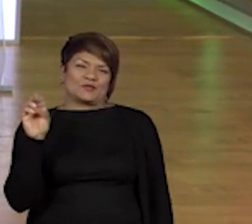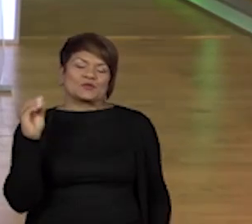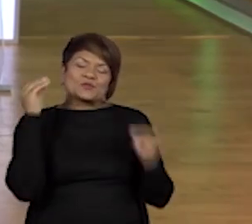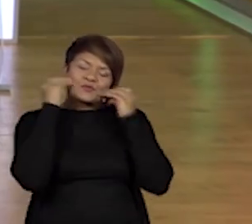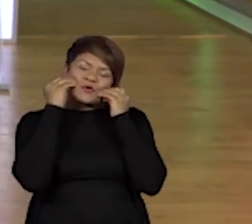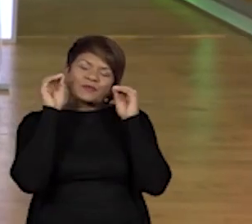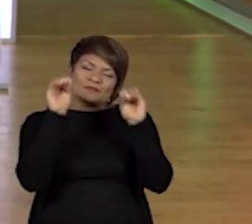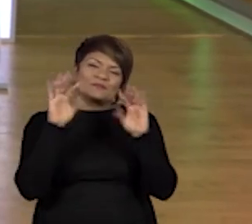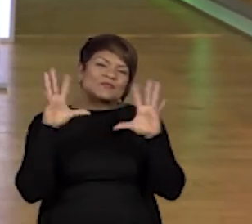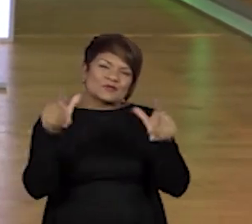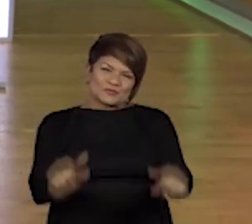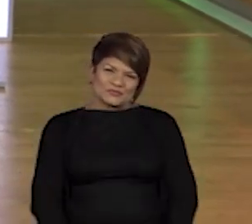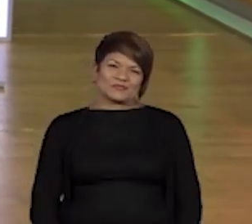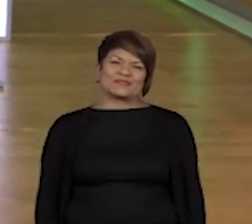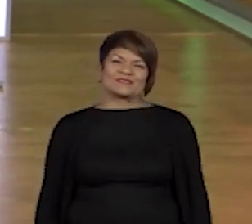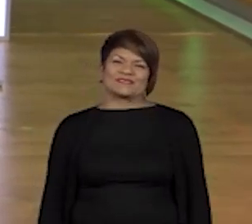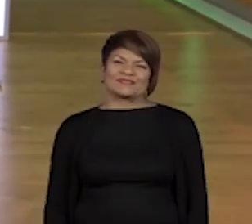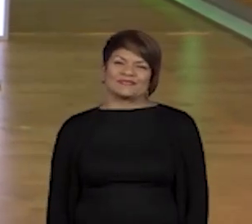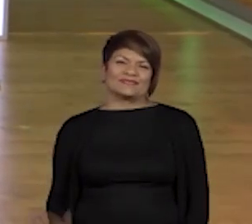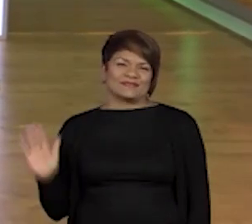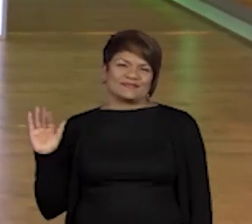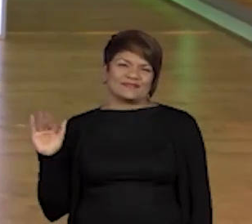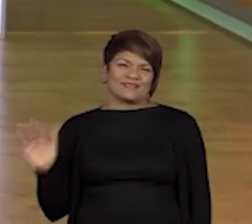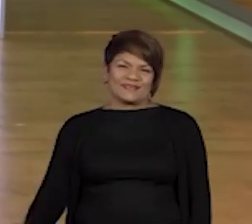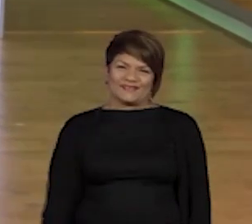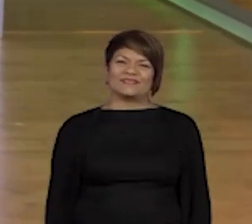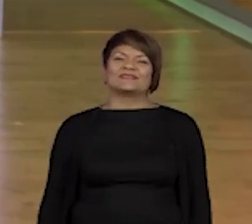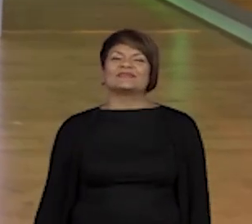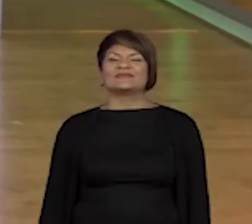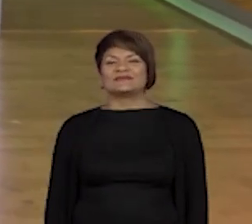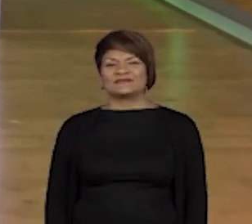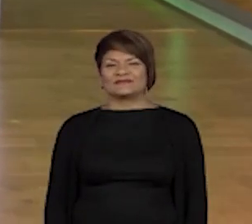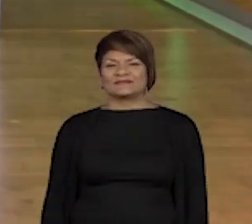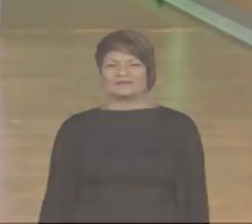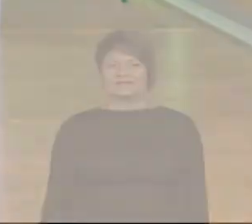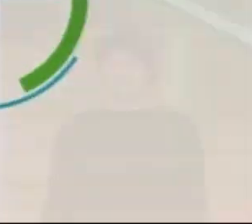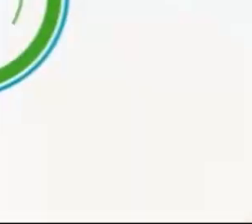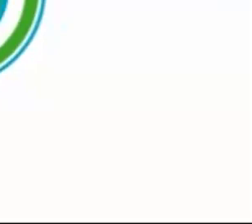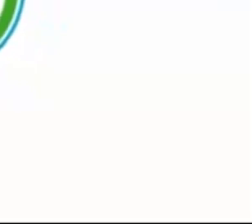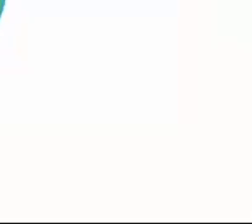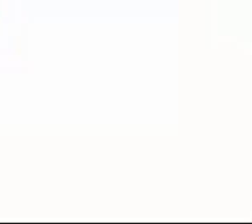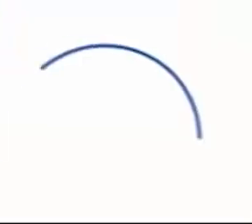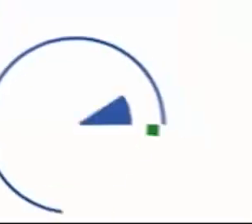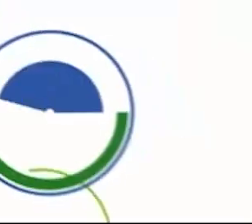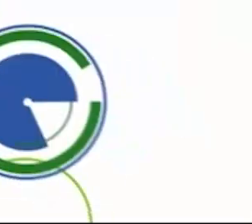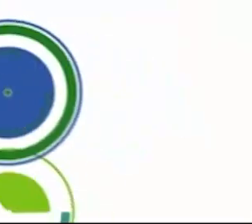todo mundo. Tchau, tchau. Até a próxima.